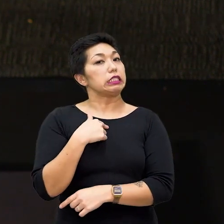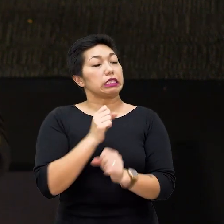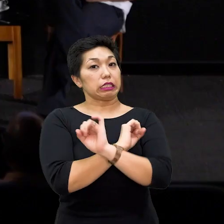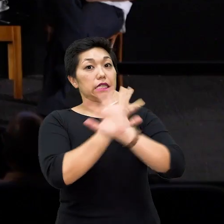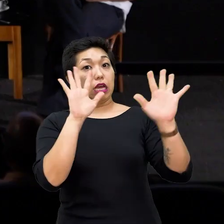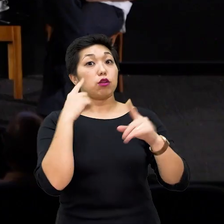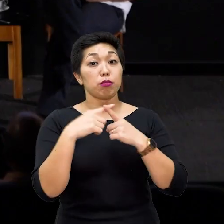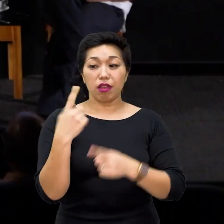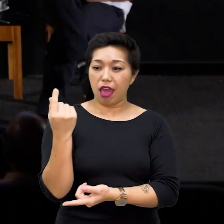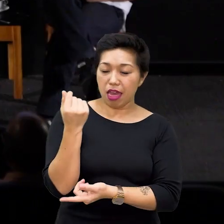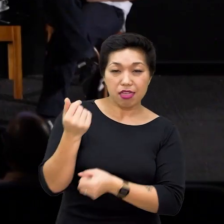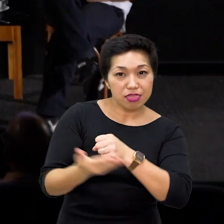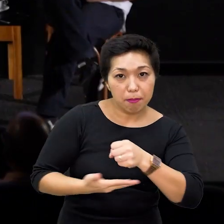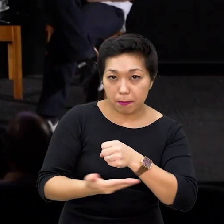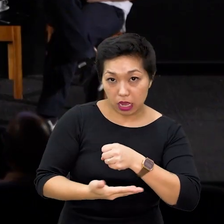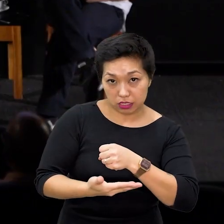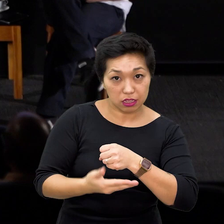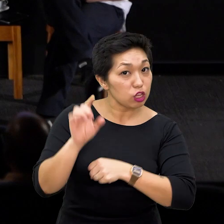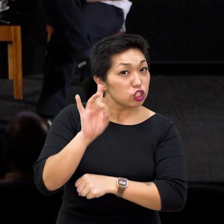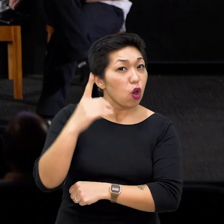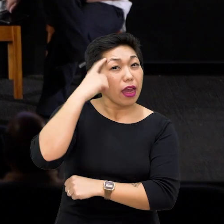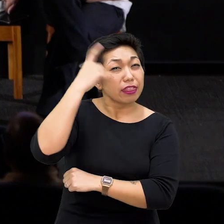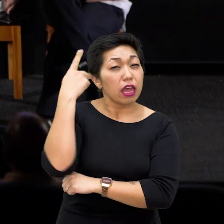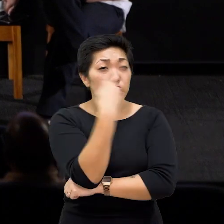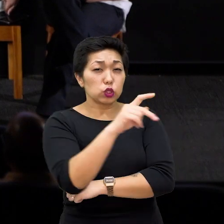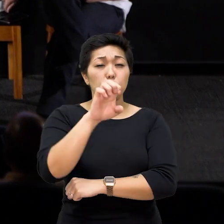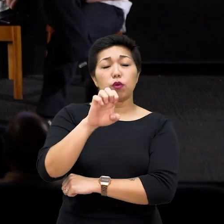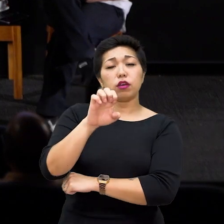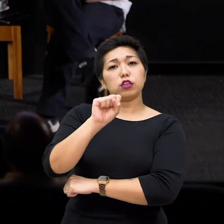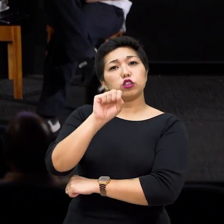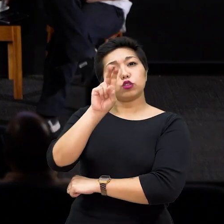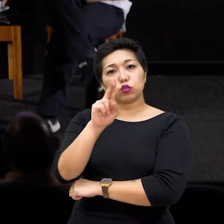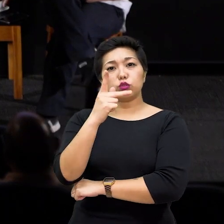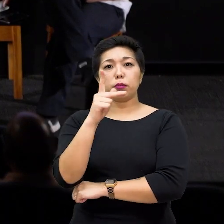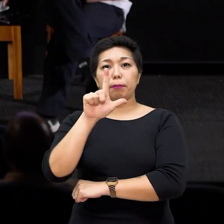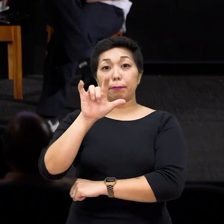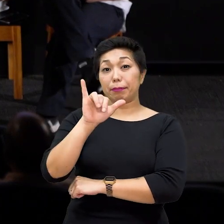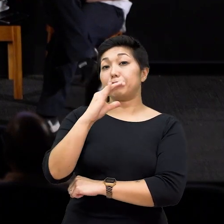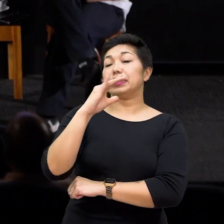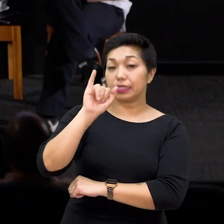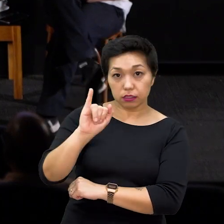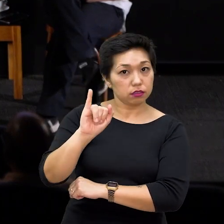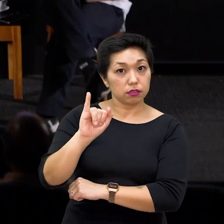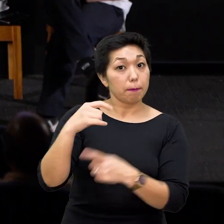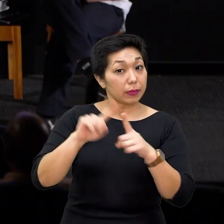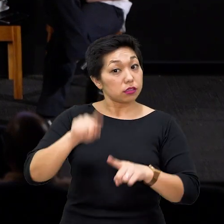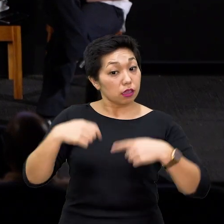renda básica deixou de ser uma ideia do Eduardo e passou a ser uma necessidade da